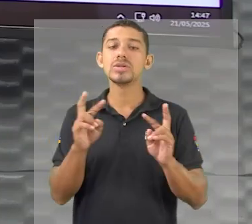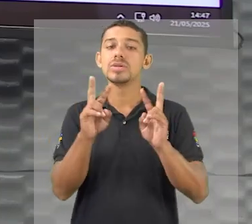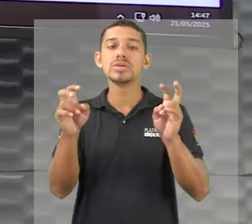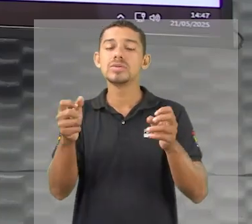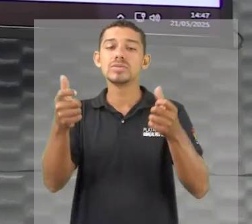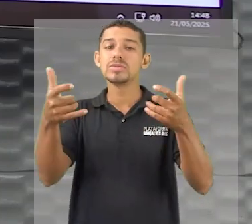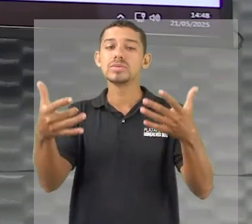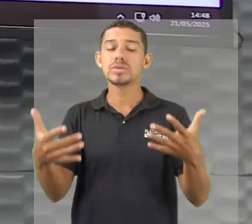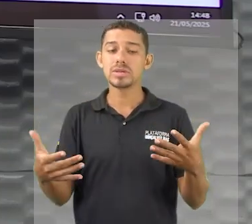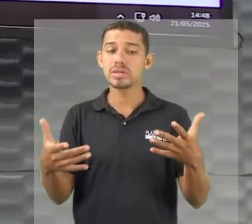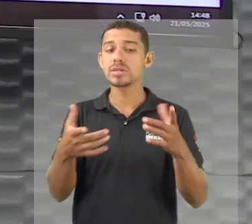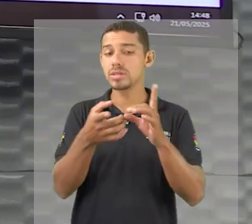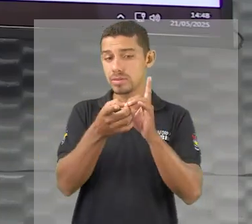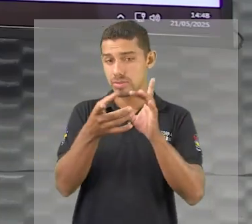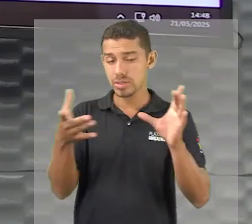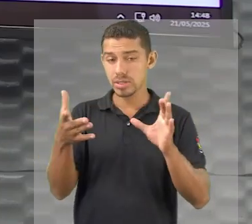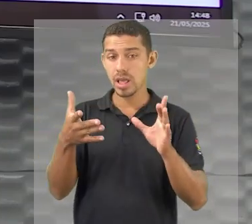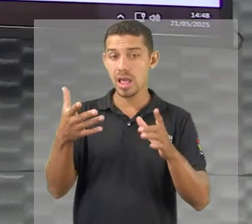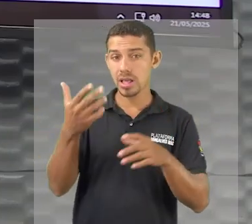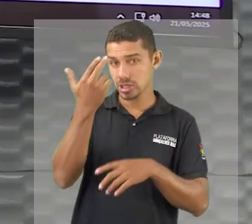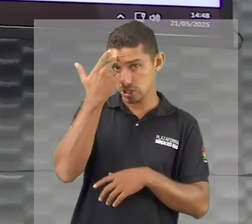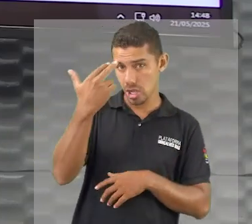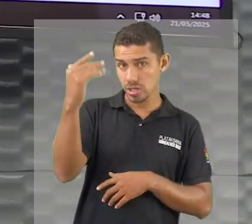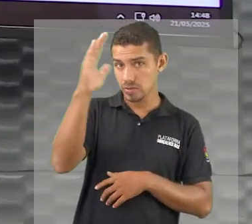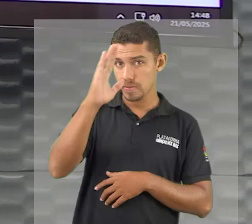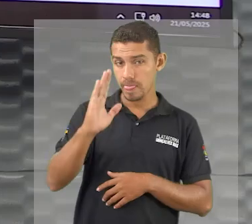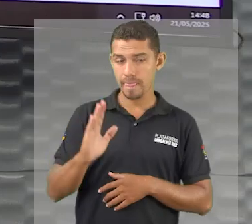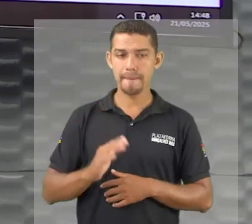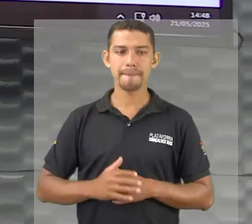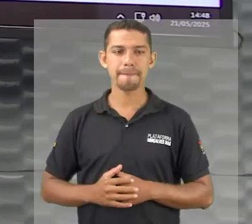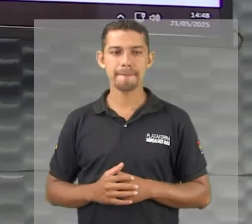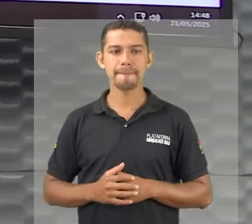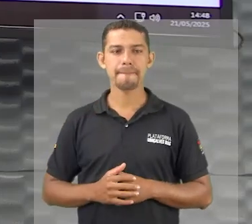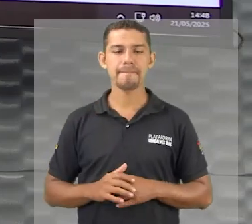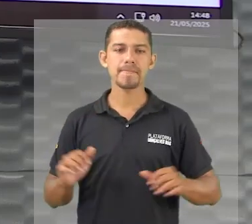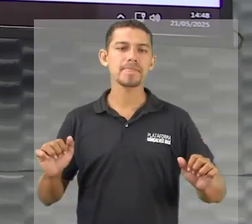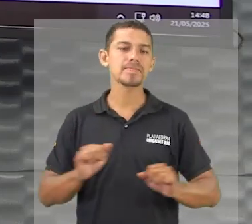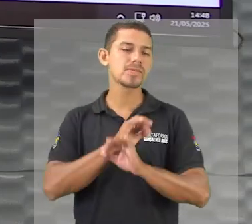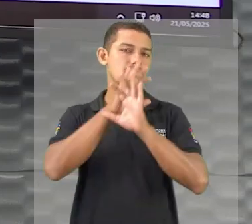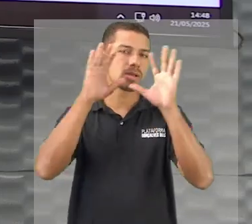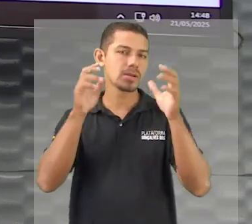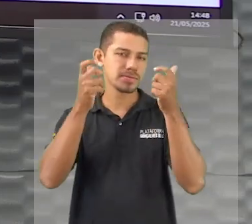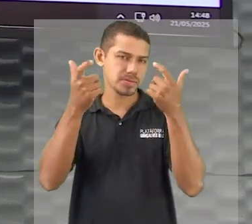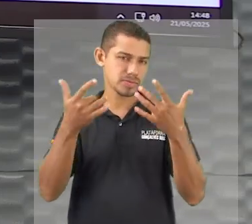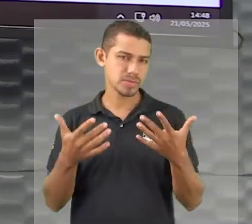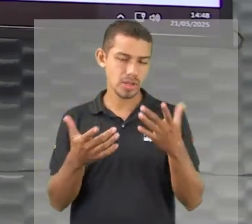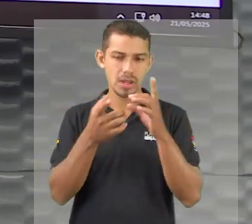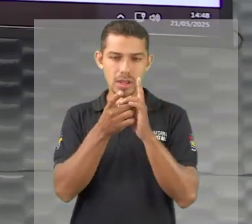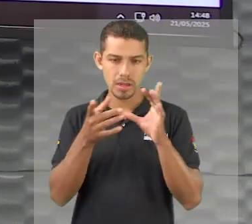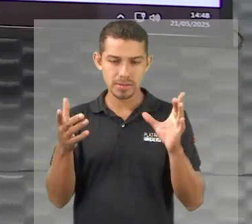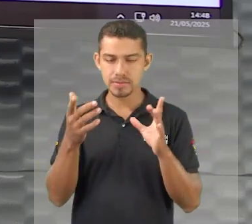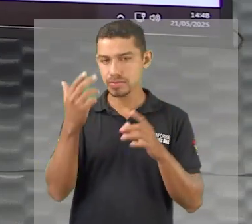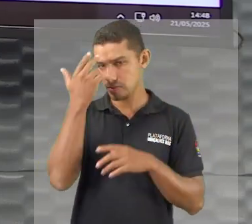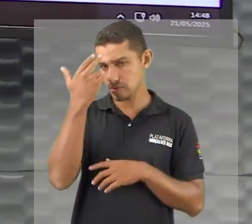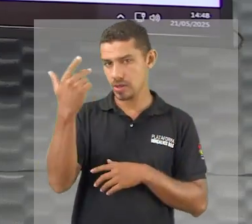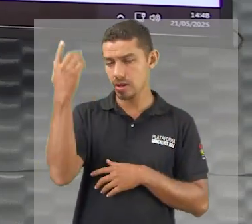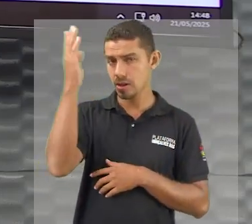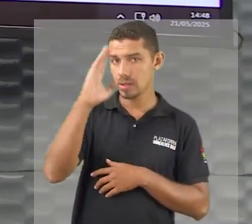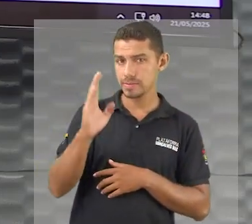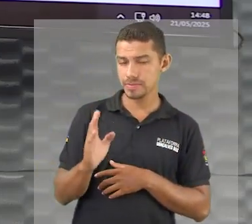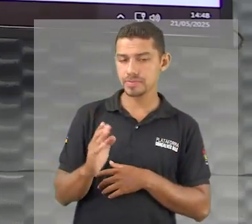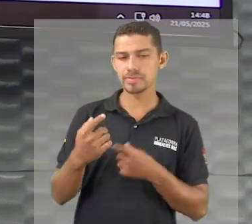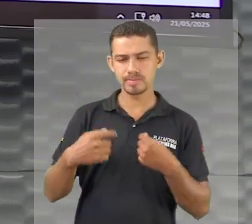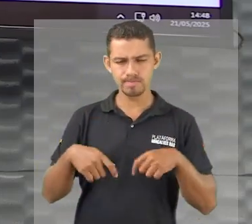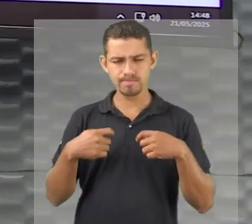sobre a questão democrática dentro da história do Brasil. E aí, claro que para falar da questão democrática dentro da história política do Brasil,